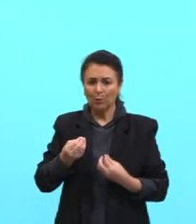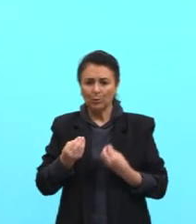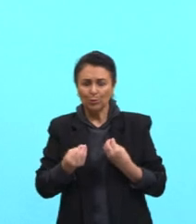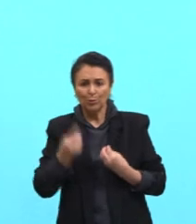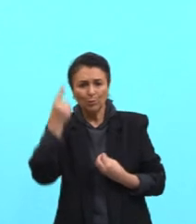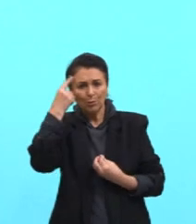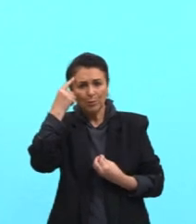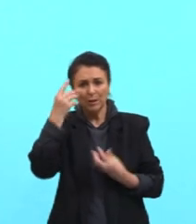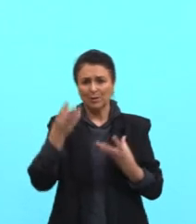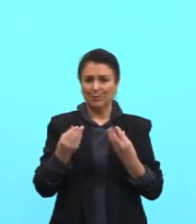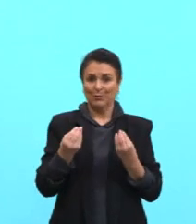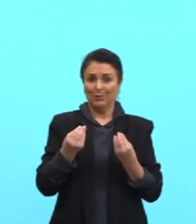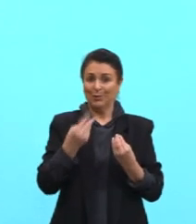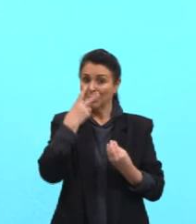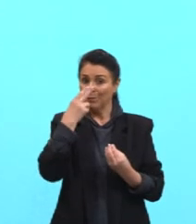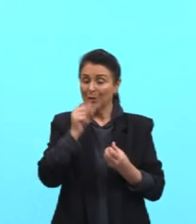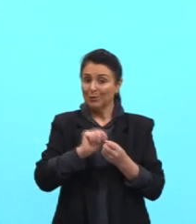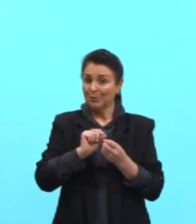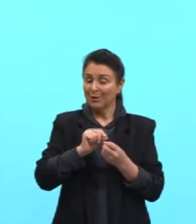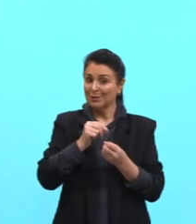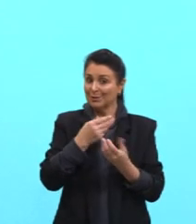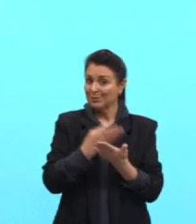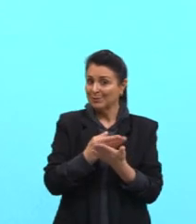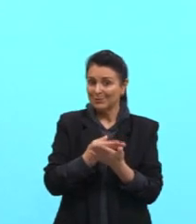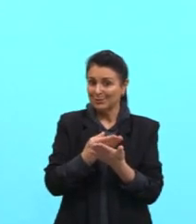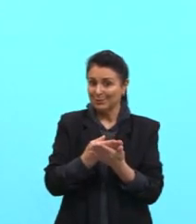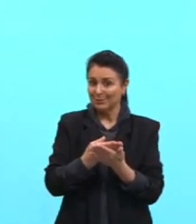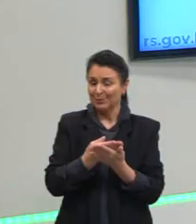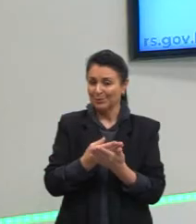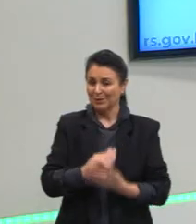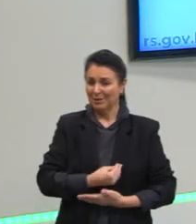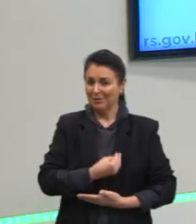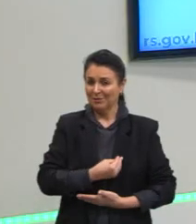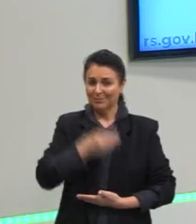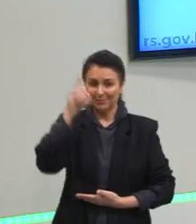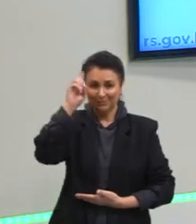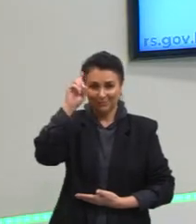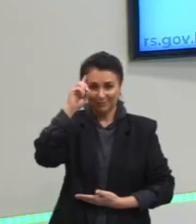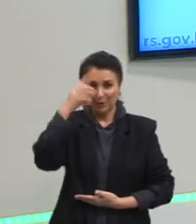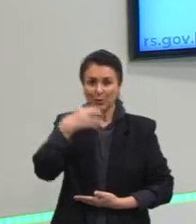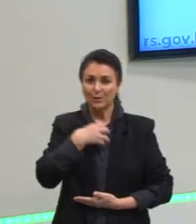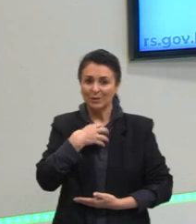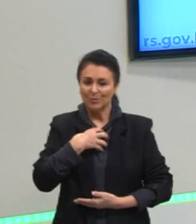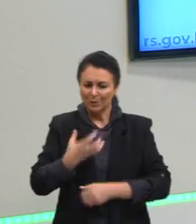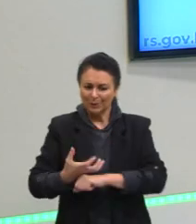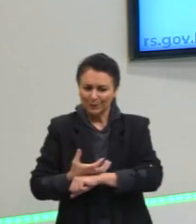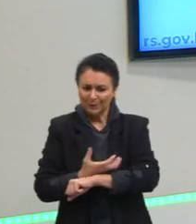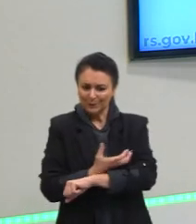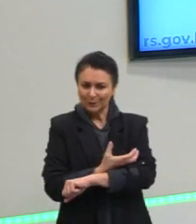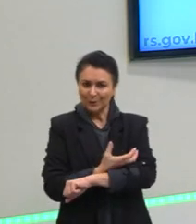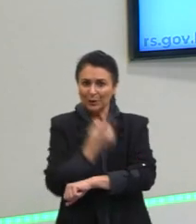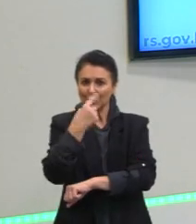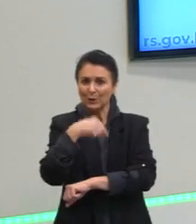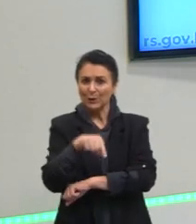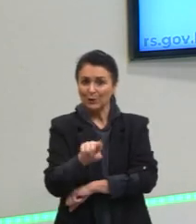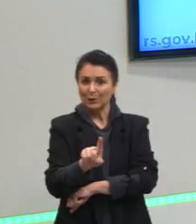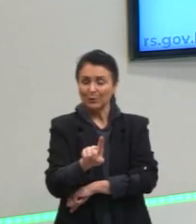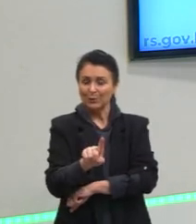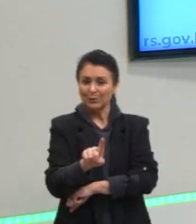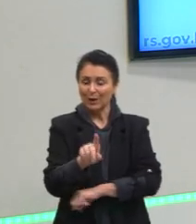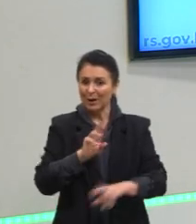o trabalho do estudo né do nosso dia a dia até o Malhação sentimento da gente em relação ao outro